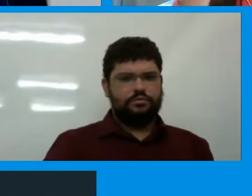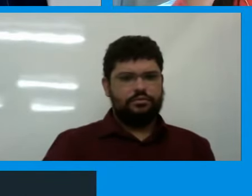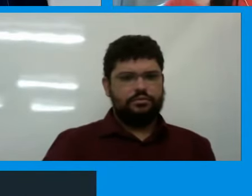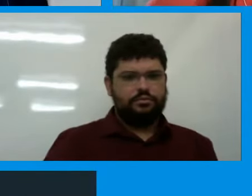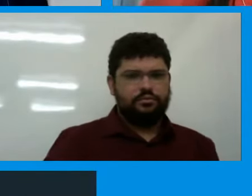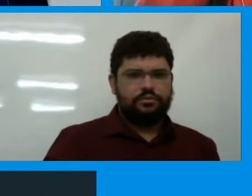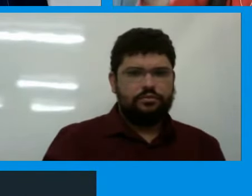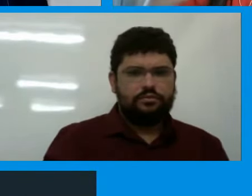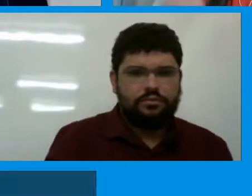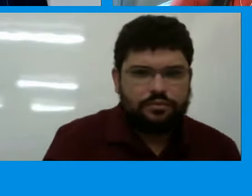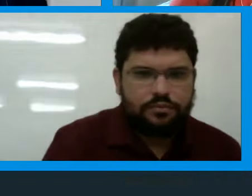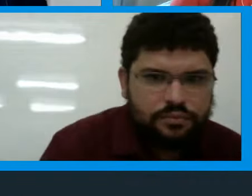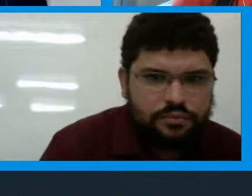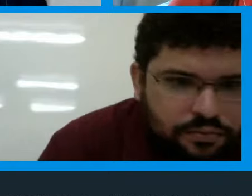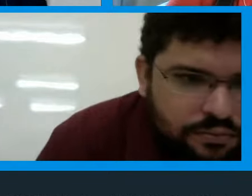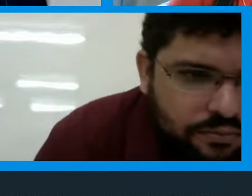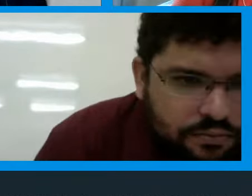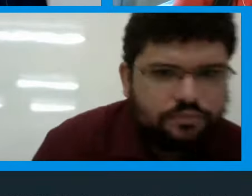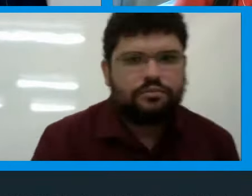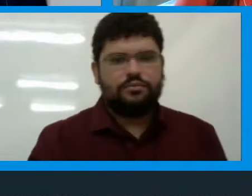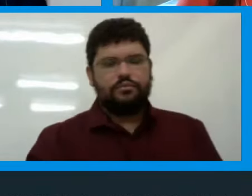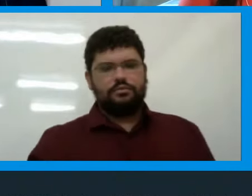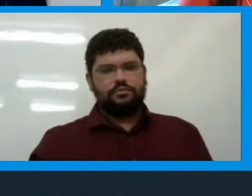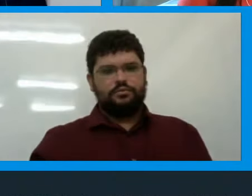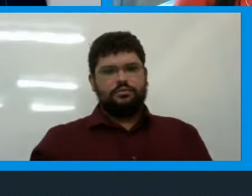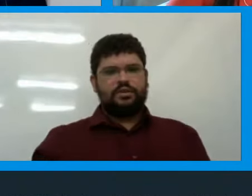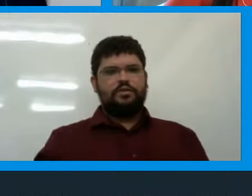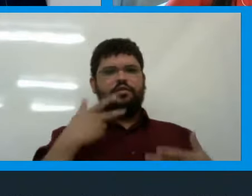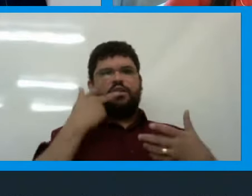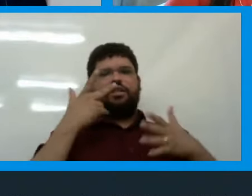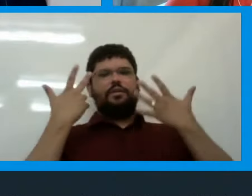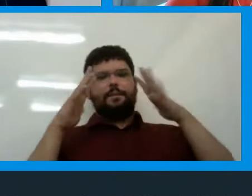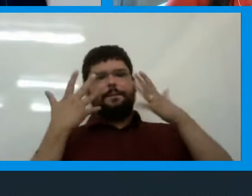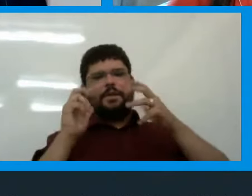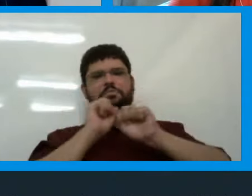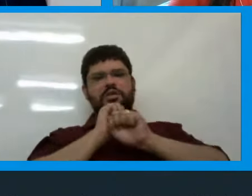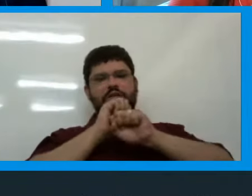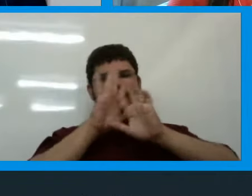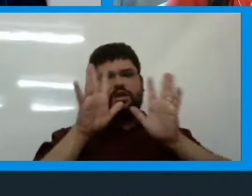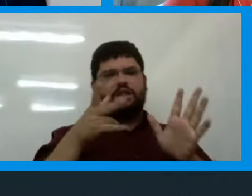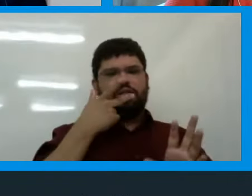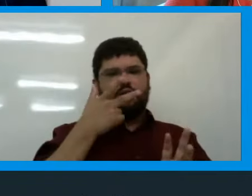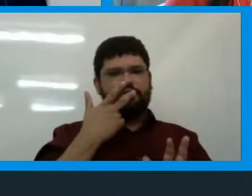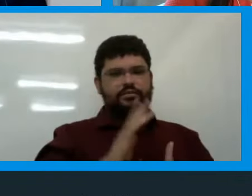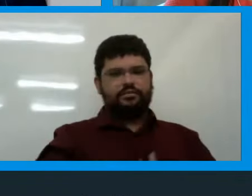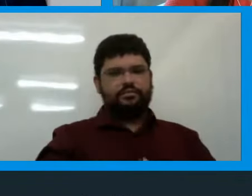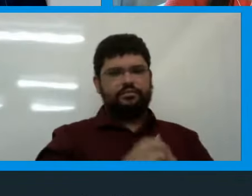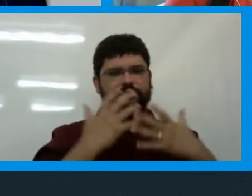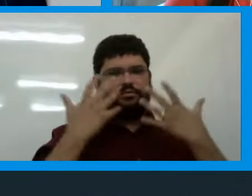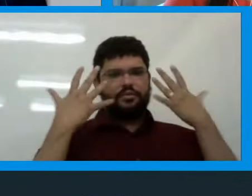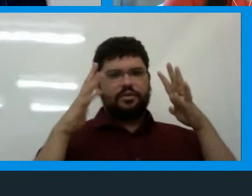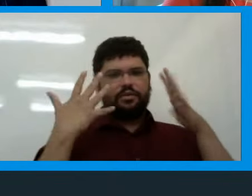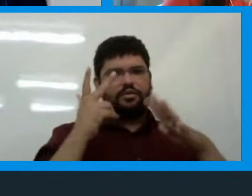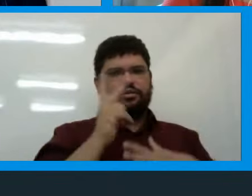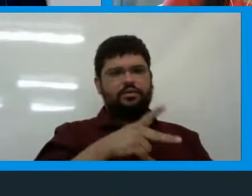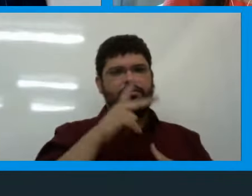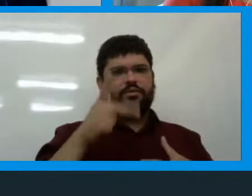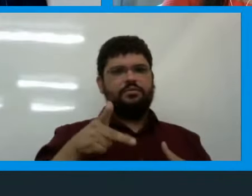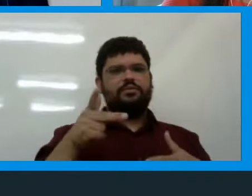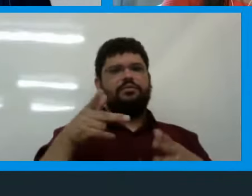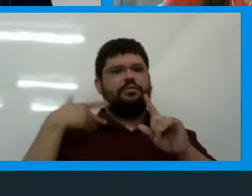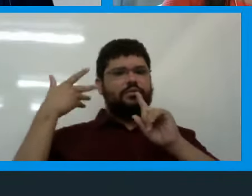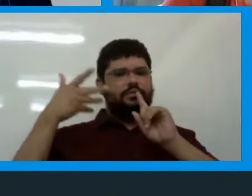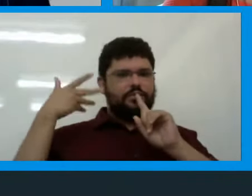Fátima Filgueira, obrigado, aí, dizendo parabéns, muito esclarecedor, né? Parabéns, professor, pela iniciativa da